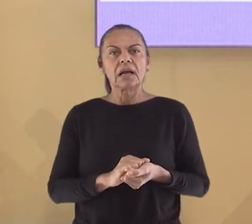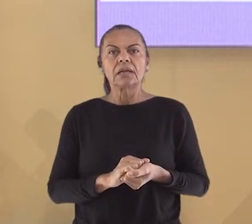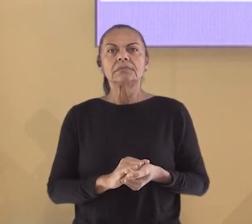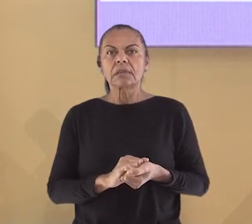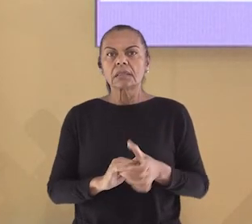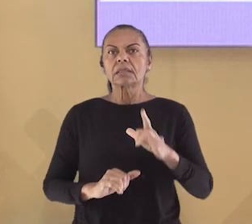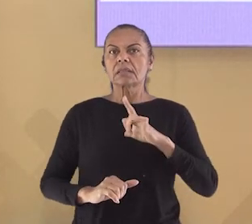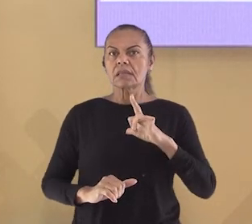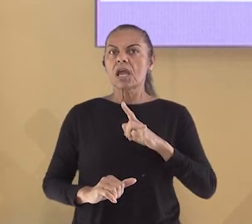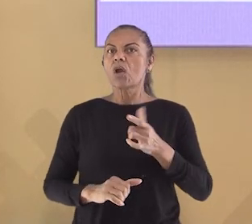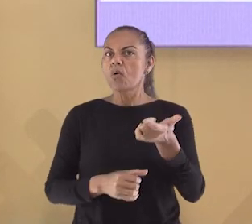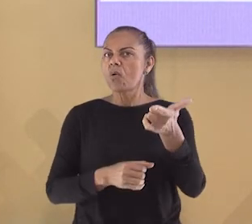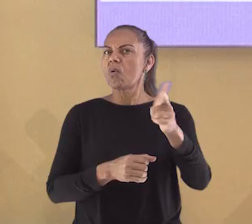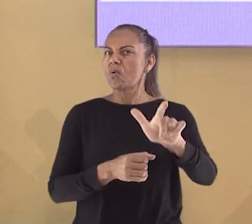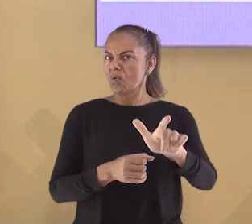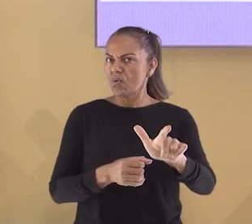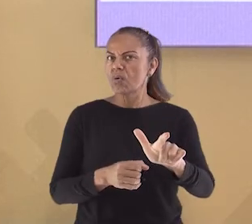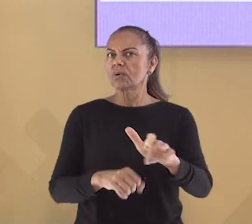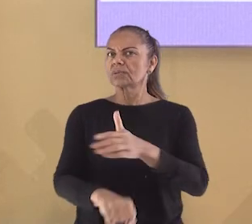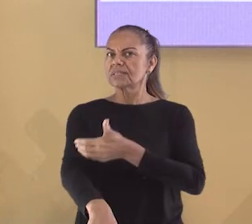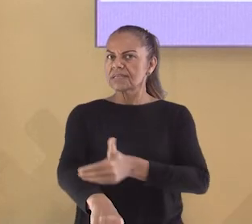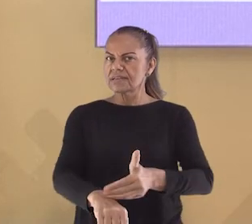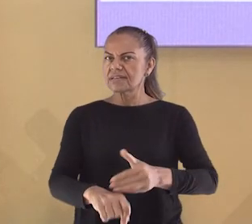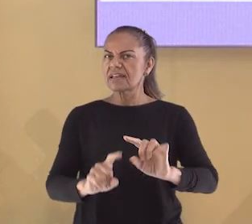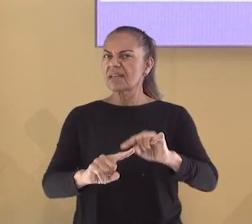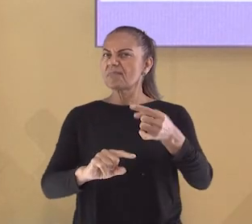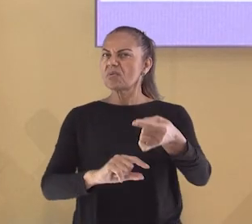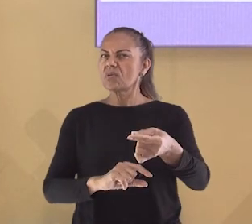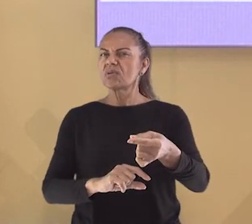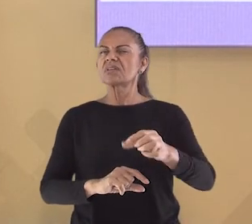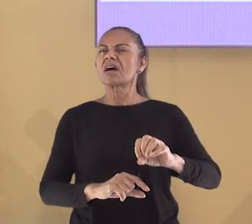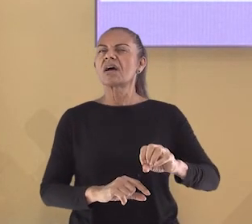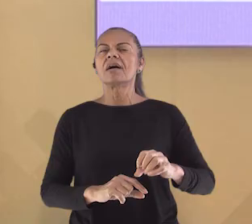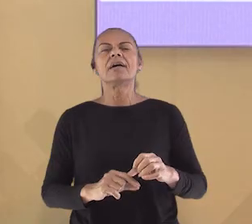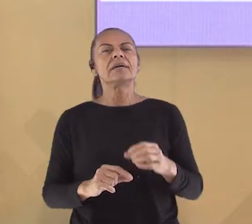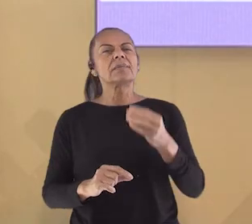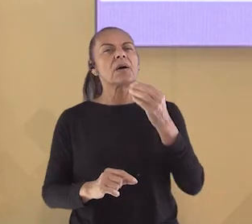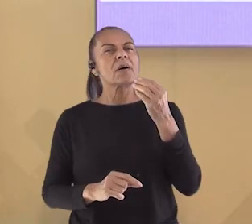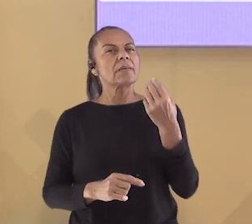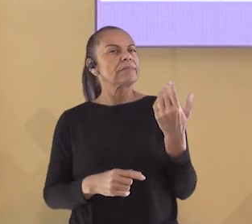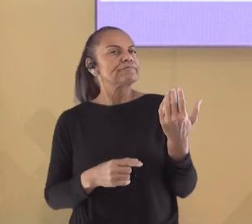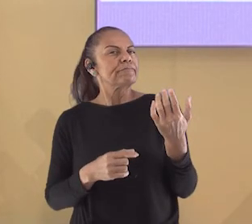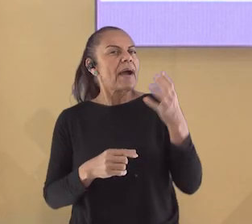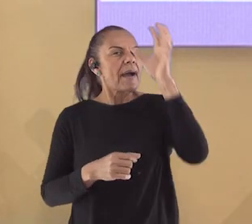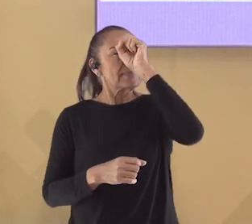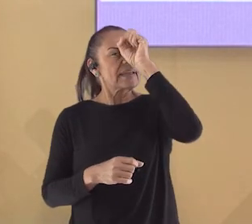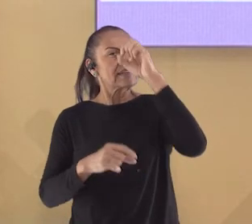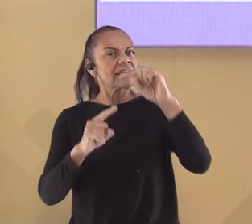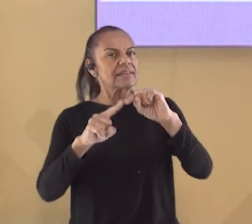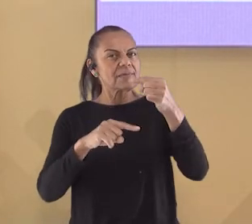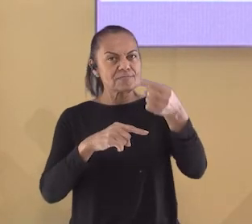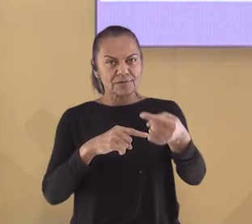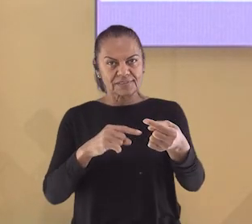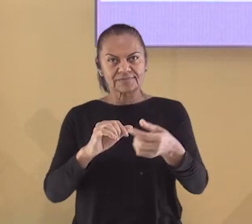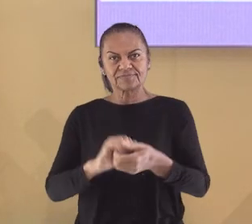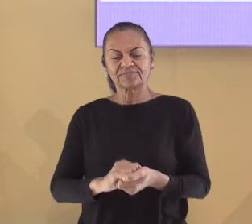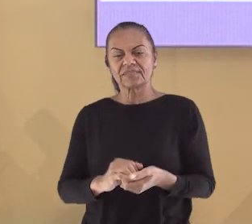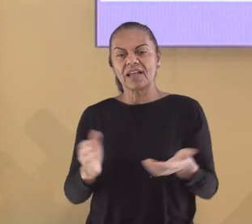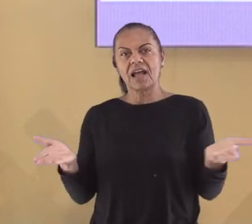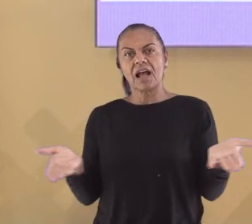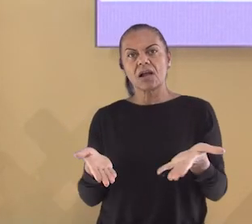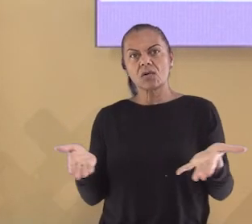ritos e vamos aprender em uma outra oportunidade. Quero propor ainda mais uma atividade. Se você